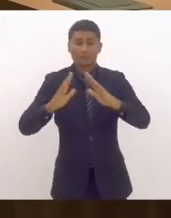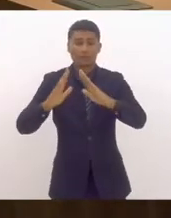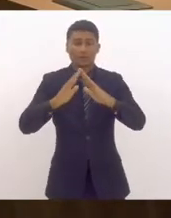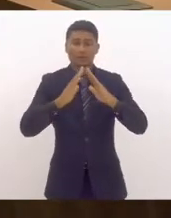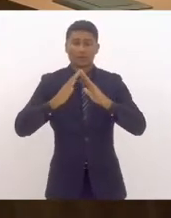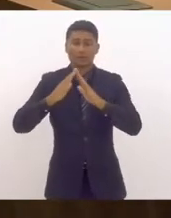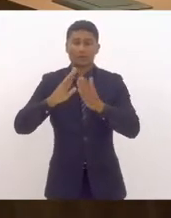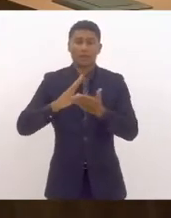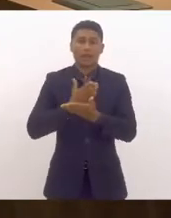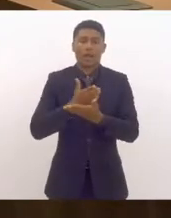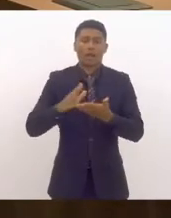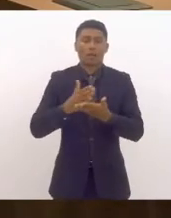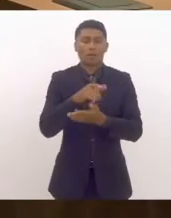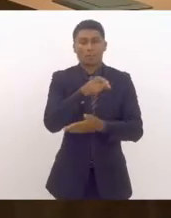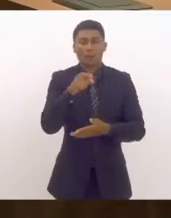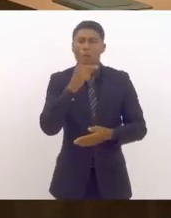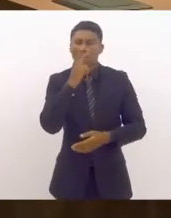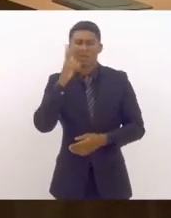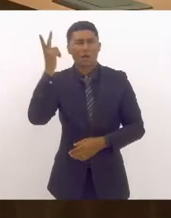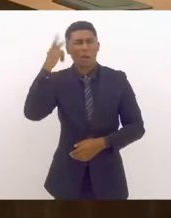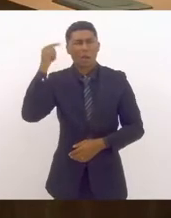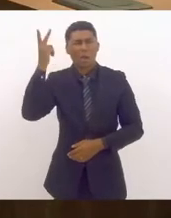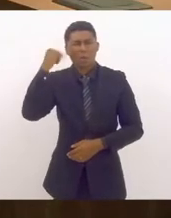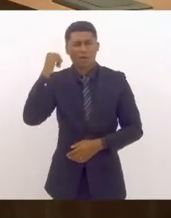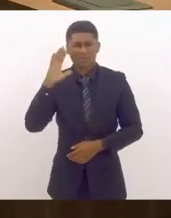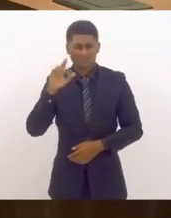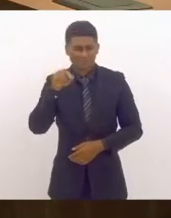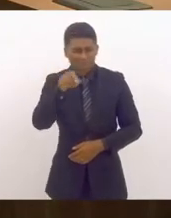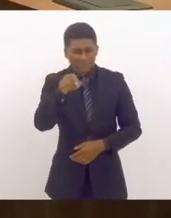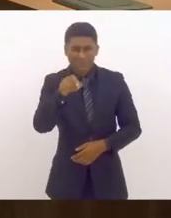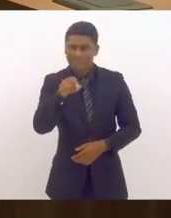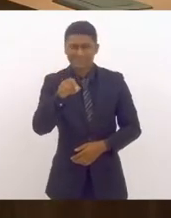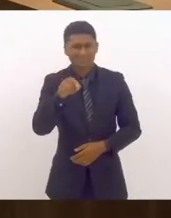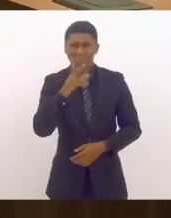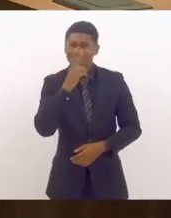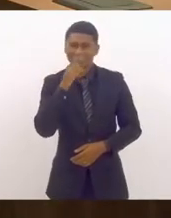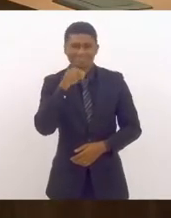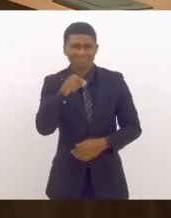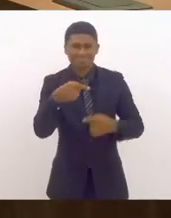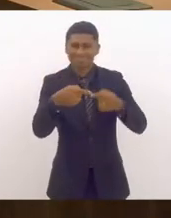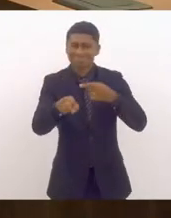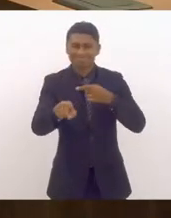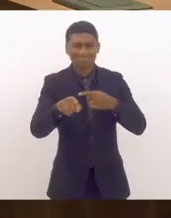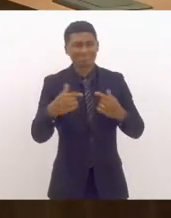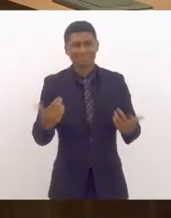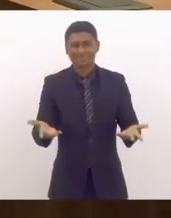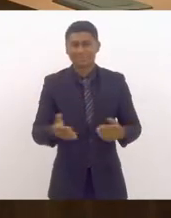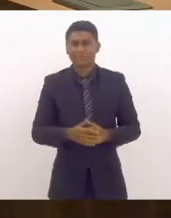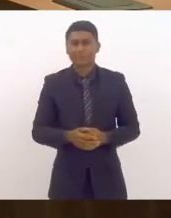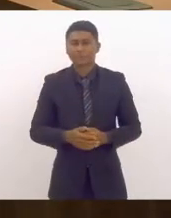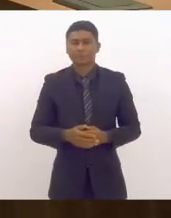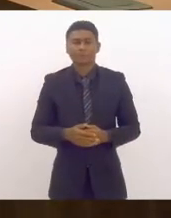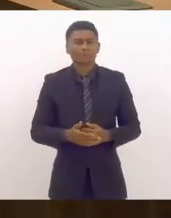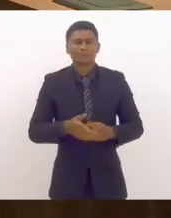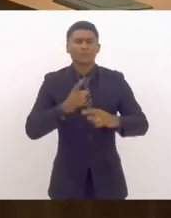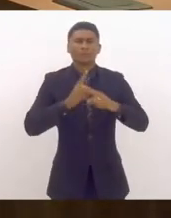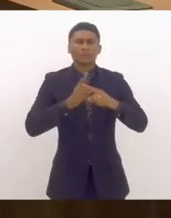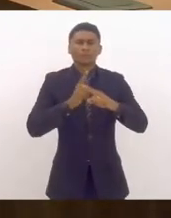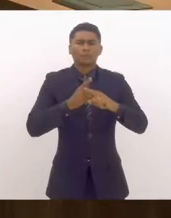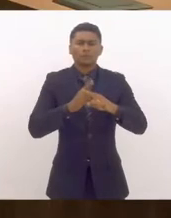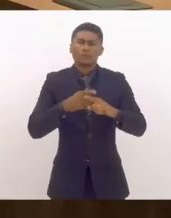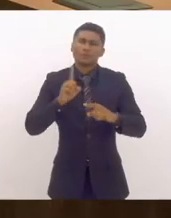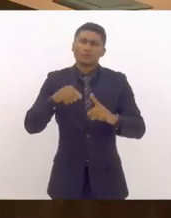mas subnormal é um termo técnico, são habitações indignas, não é? E aí, André, eu associo isso a vários aspectos. Tem a dimensão